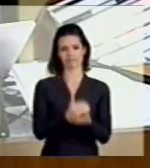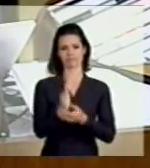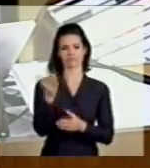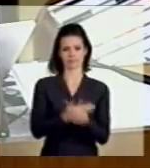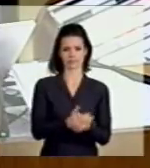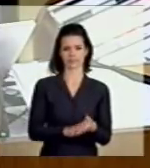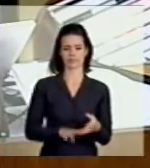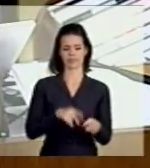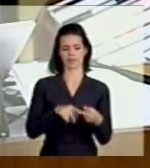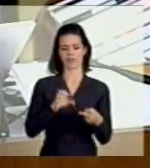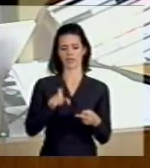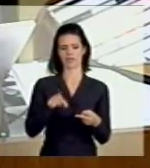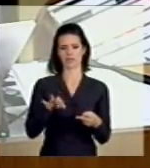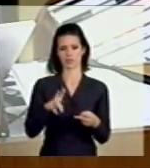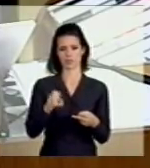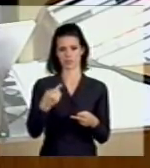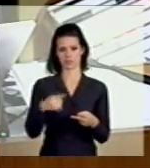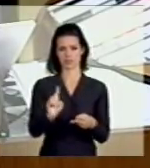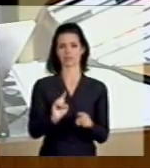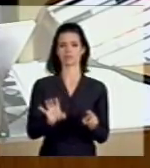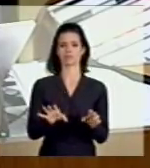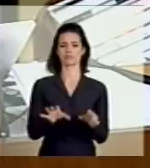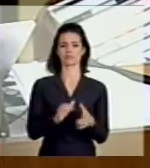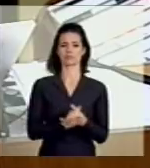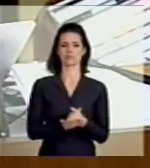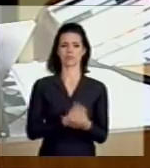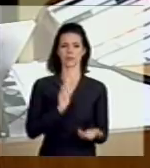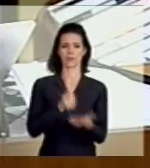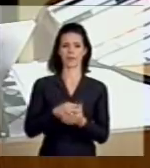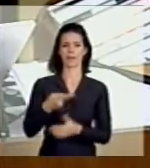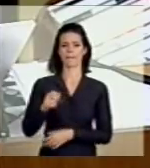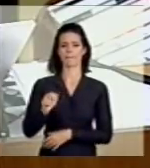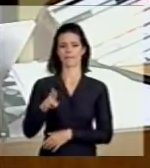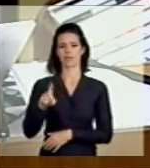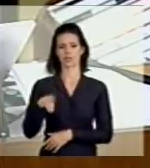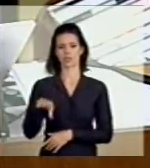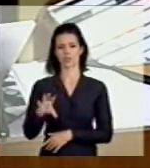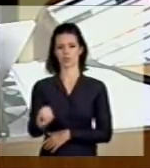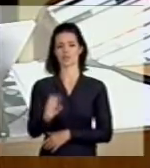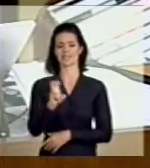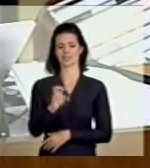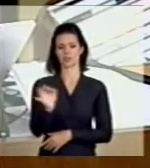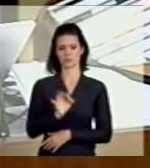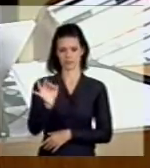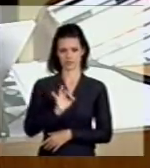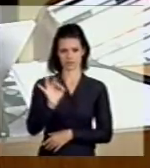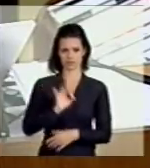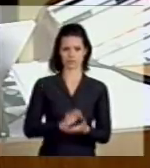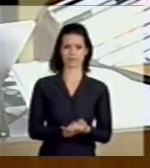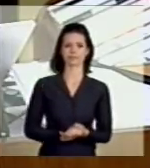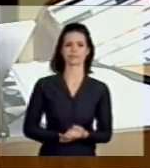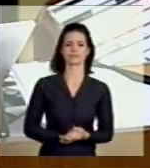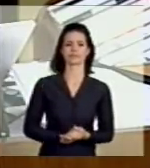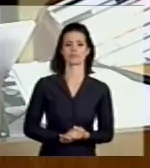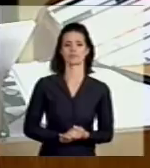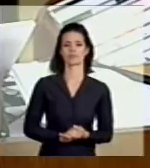caso de execução, cumprimento de sentença coletiva, será pago ao patrono que promove tal execução 5%. E a verba